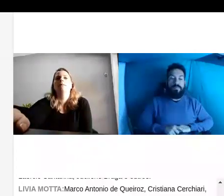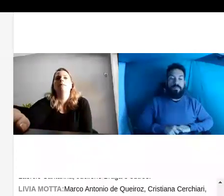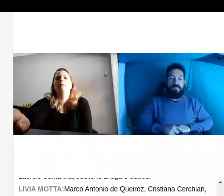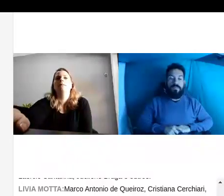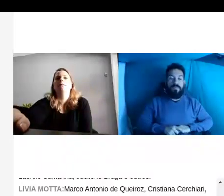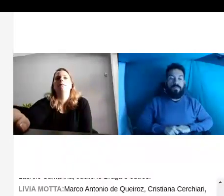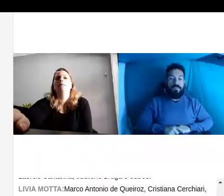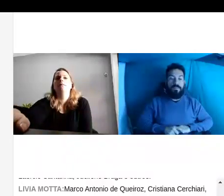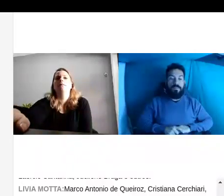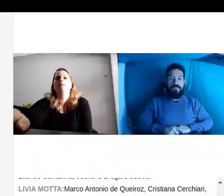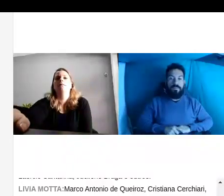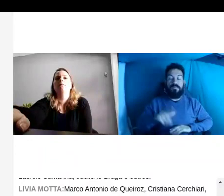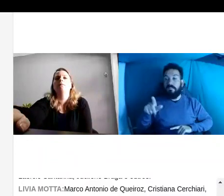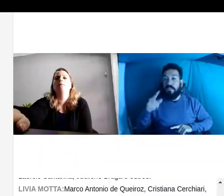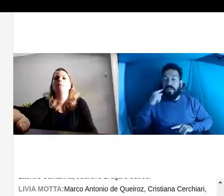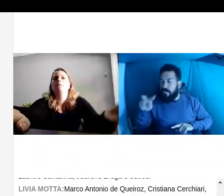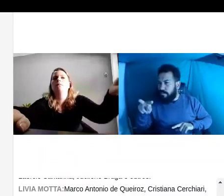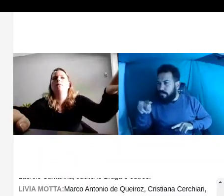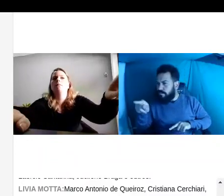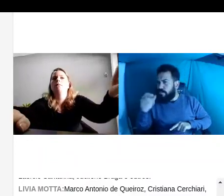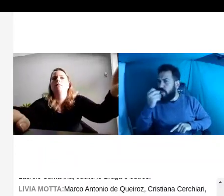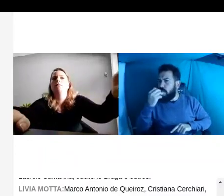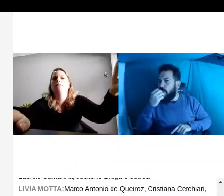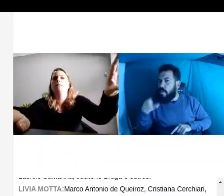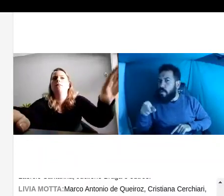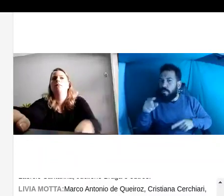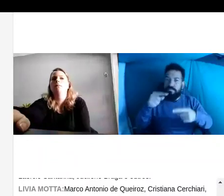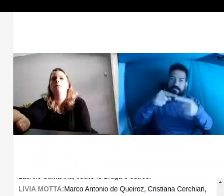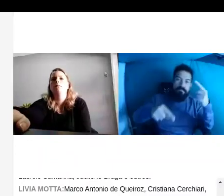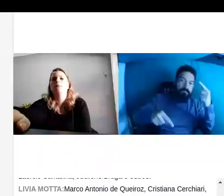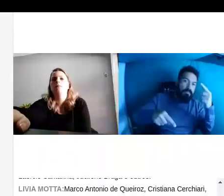essa gente está boa, foi contemplado,